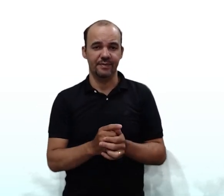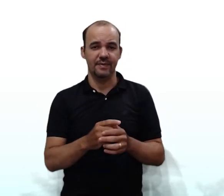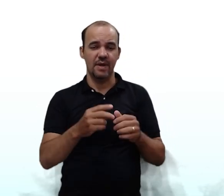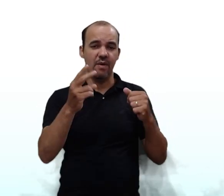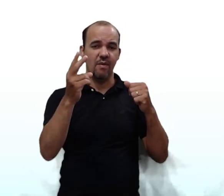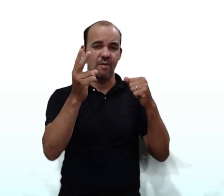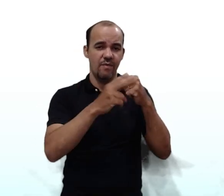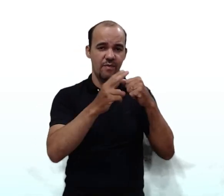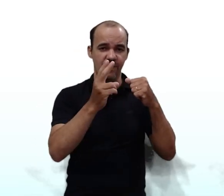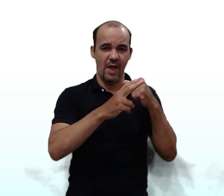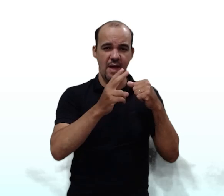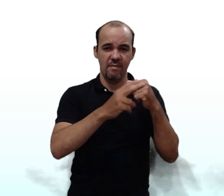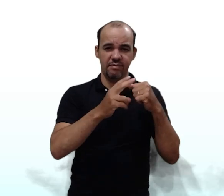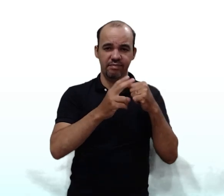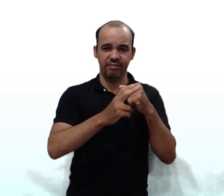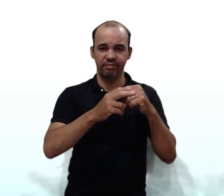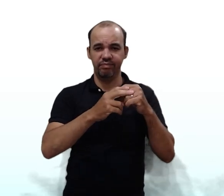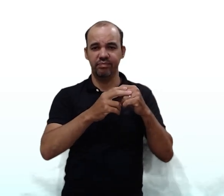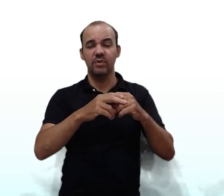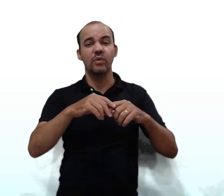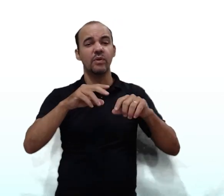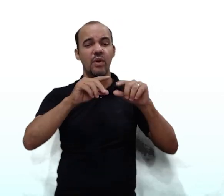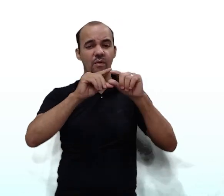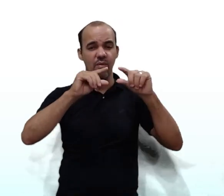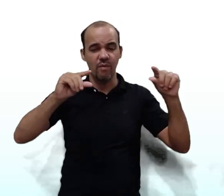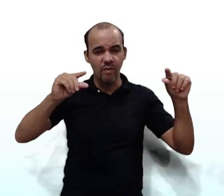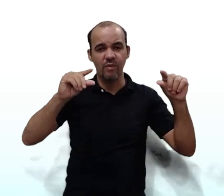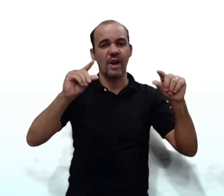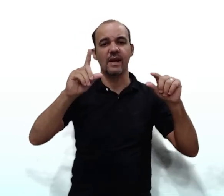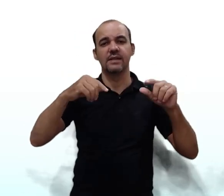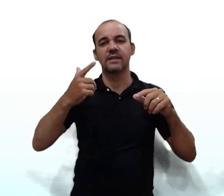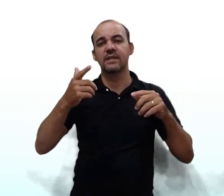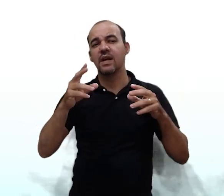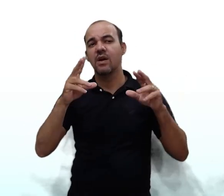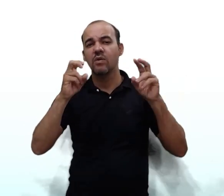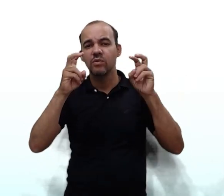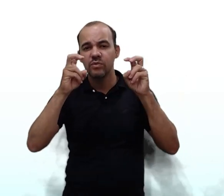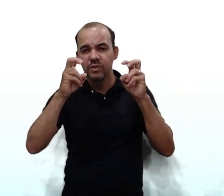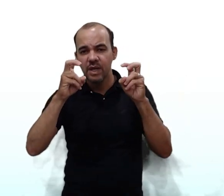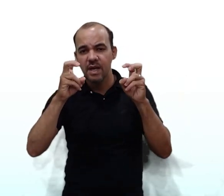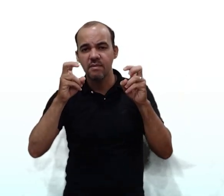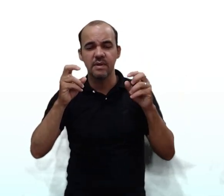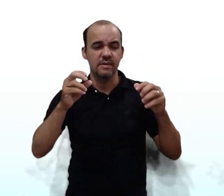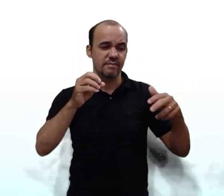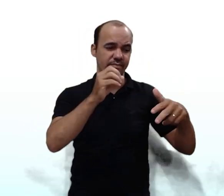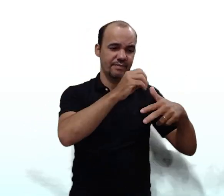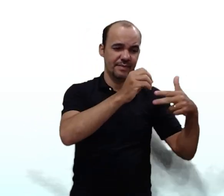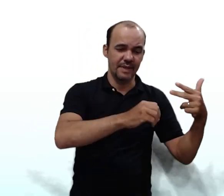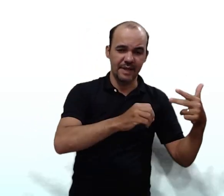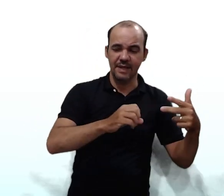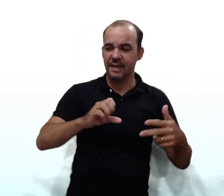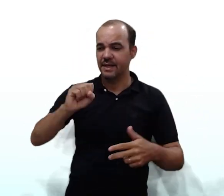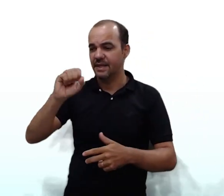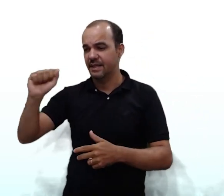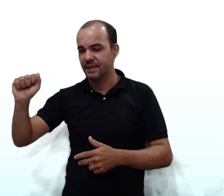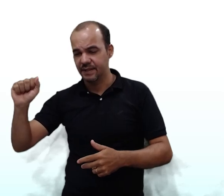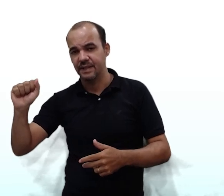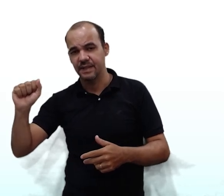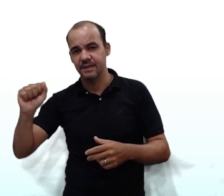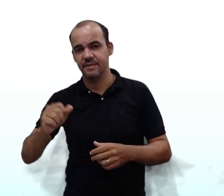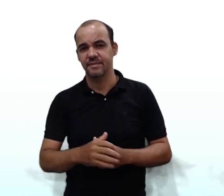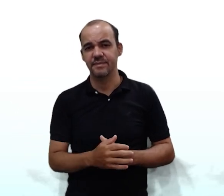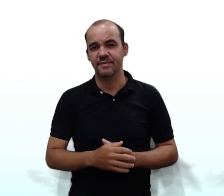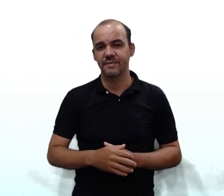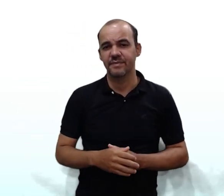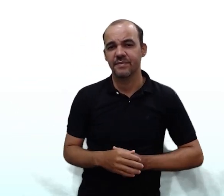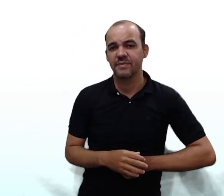é o assunto de fato da nossa aula de hoje, tendo já falado um pouquinho aí da diferença do esquema entre Enem e SSA. Phrasal verbs